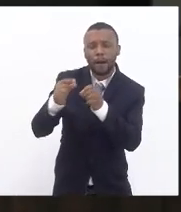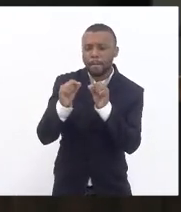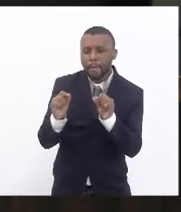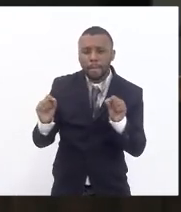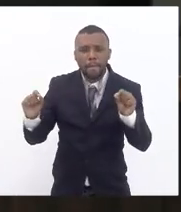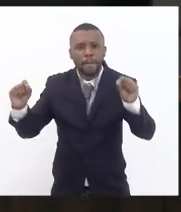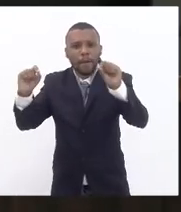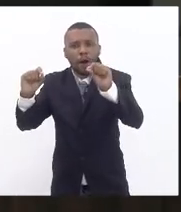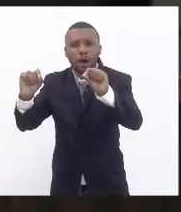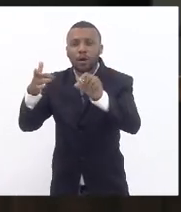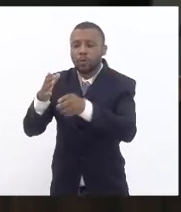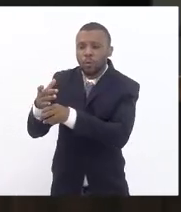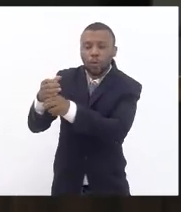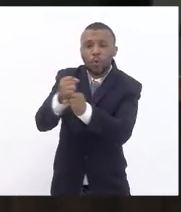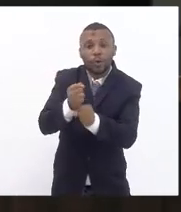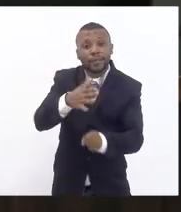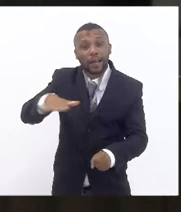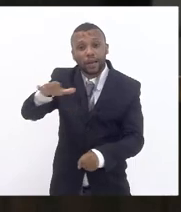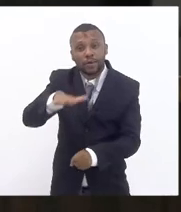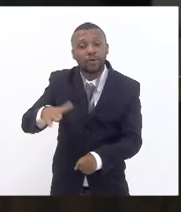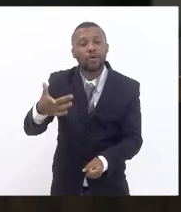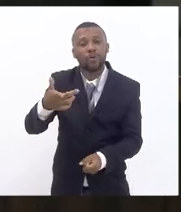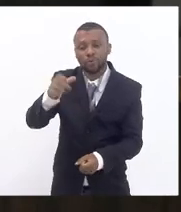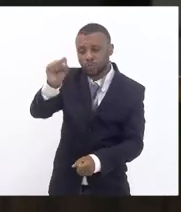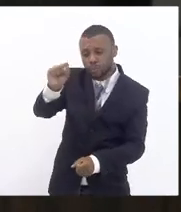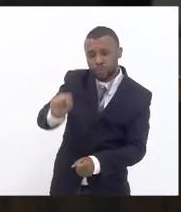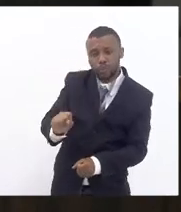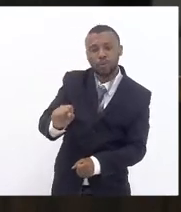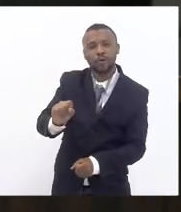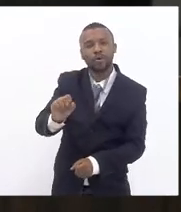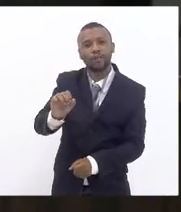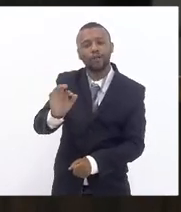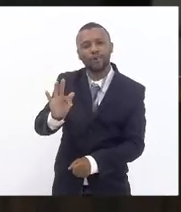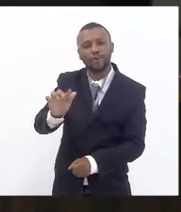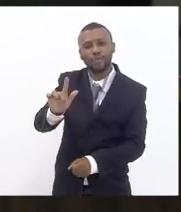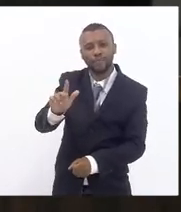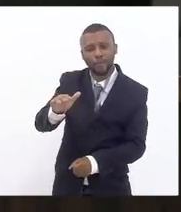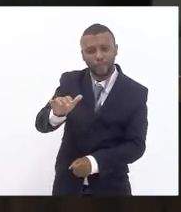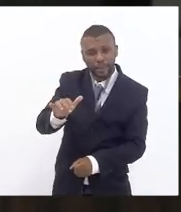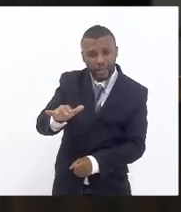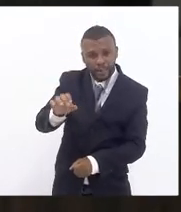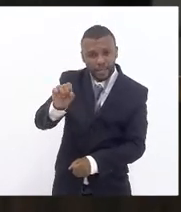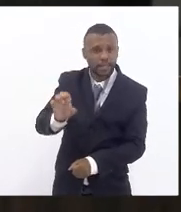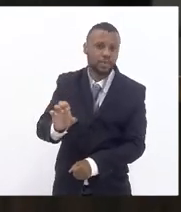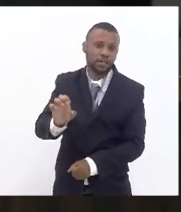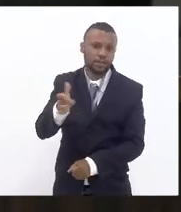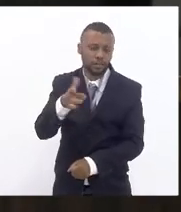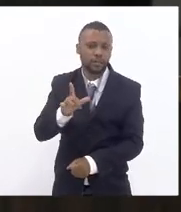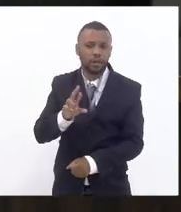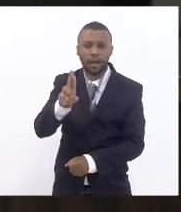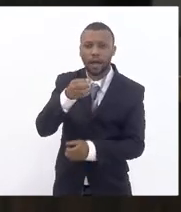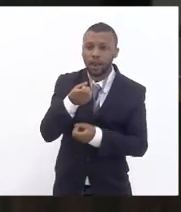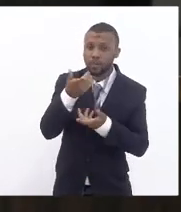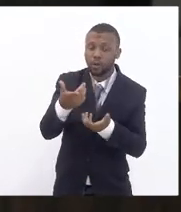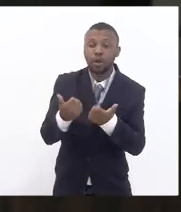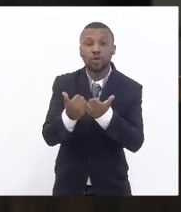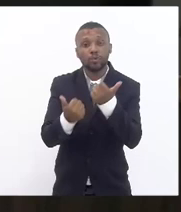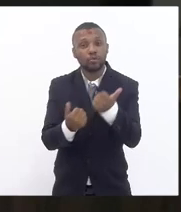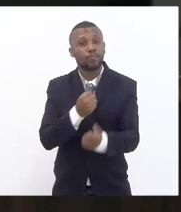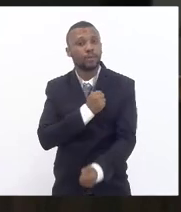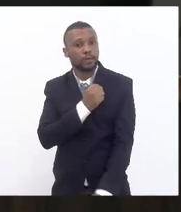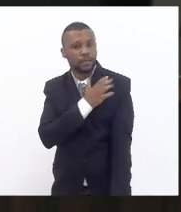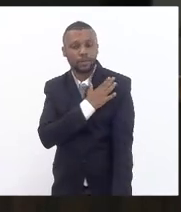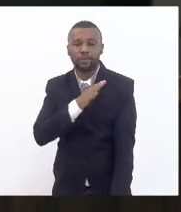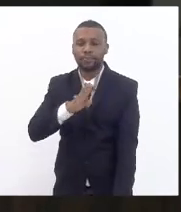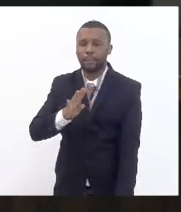Café, região Centro-Sul Fluminense. Parecer da Comissão de Indicação Legislativa é favorável. Relator, subtenente Bernardo. Em